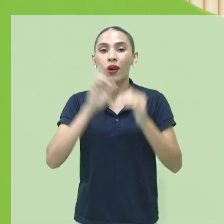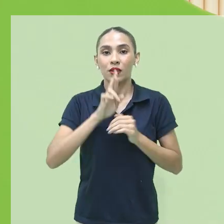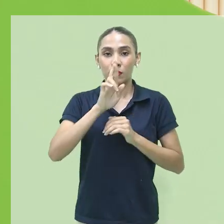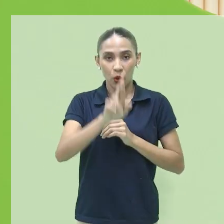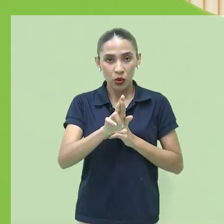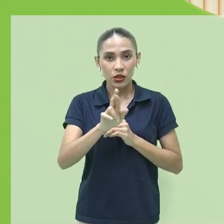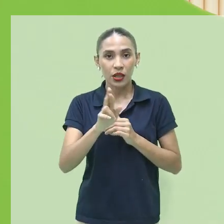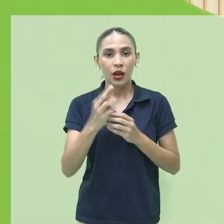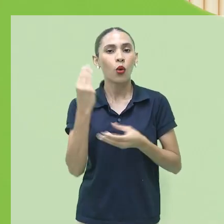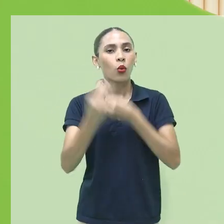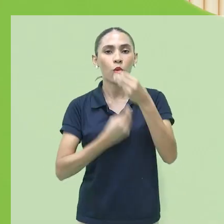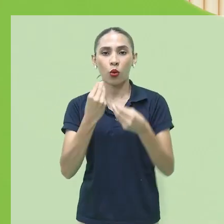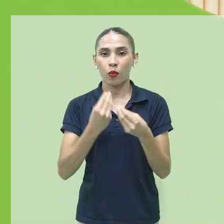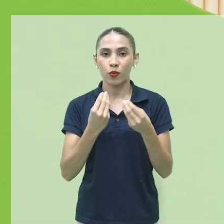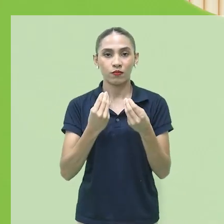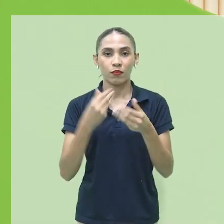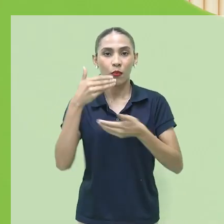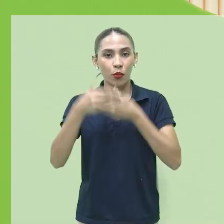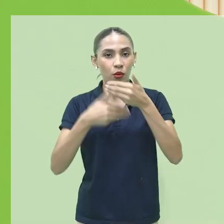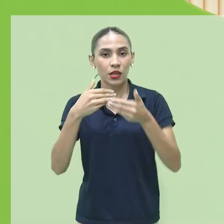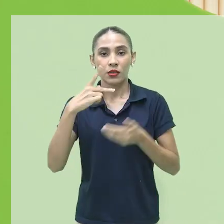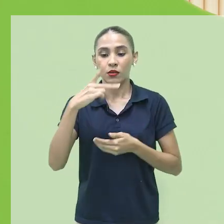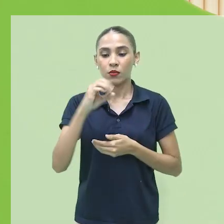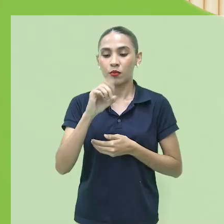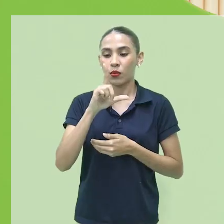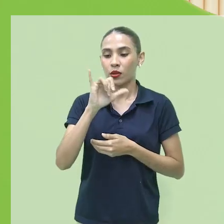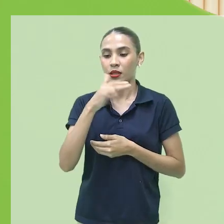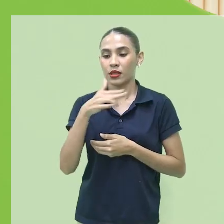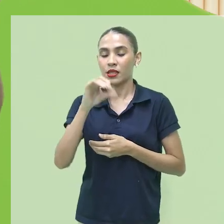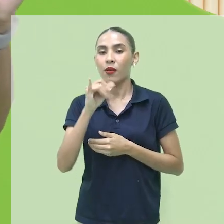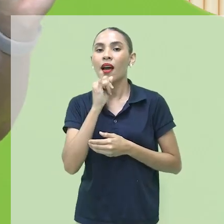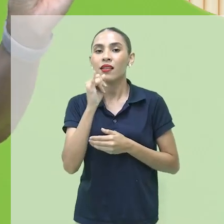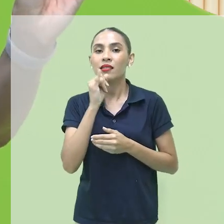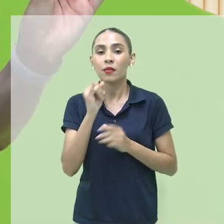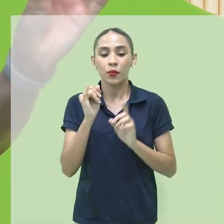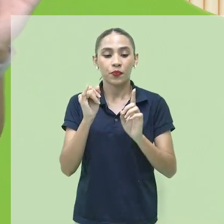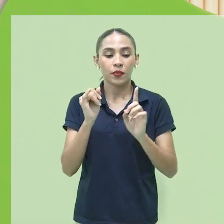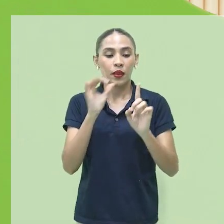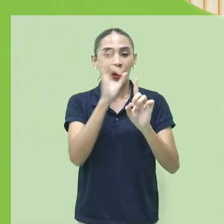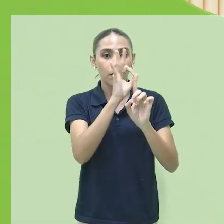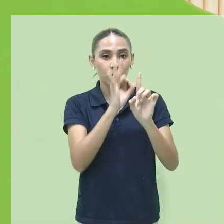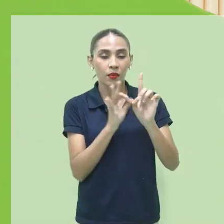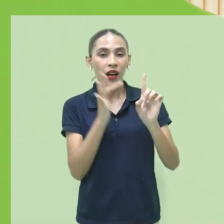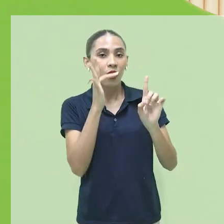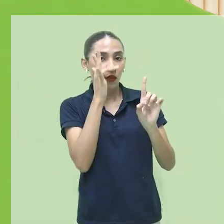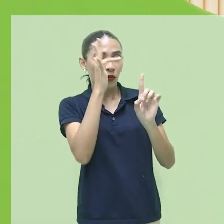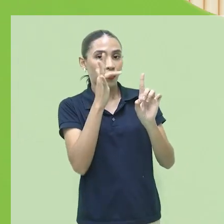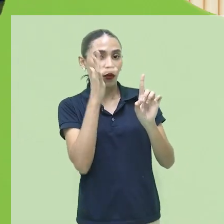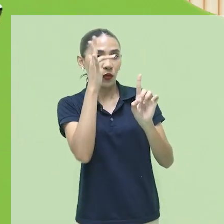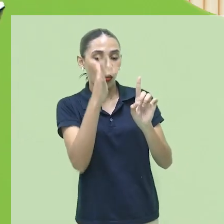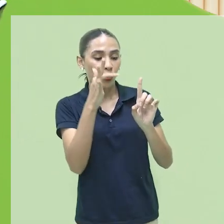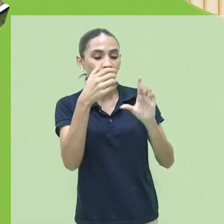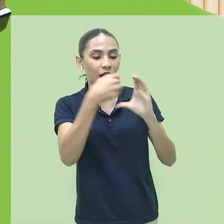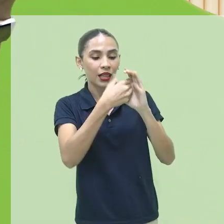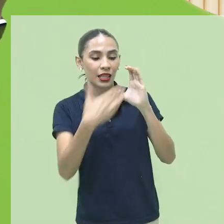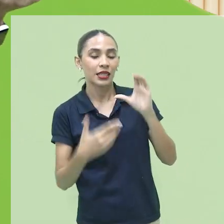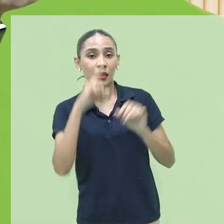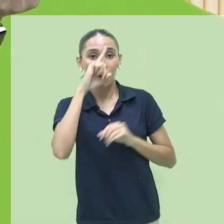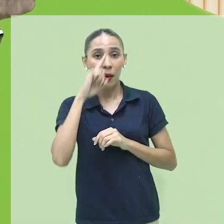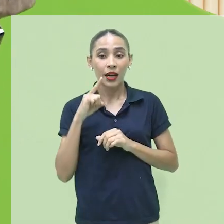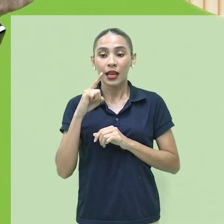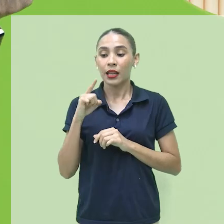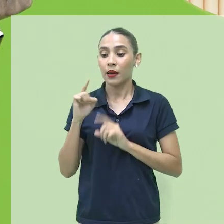cruzamento. Então, como é que é o processo de polinização? Ele pegou a flor da ervilha, que tinha ali aquela